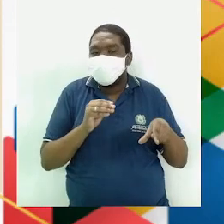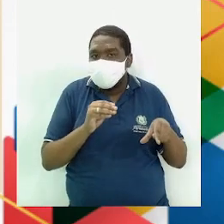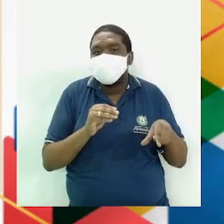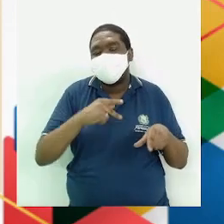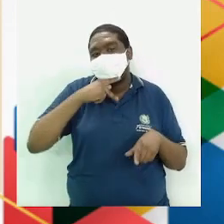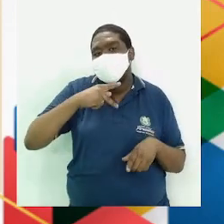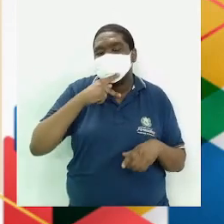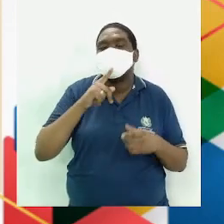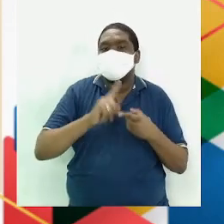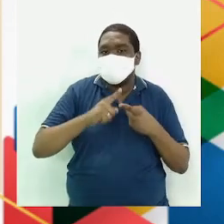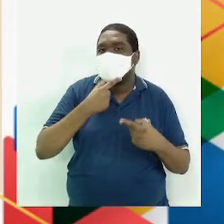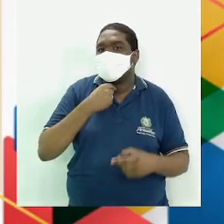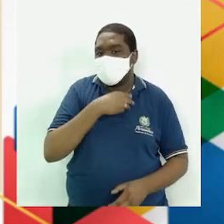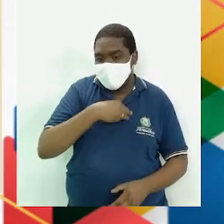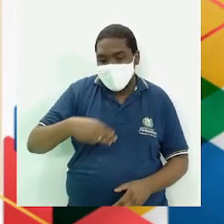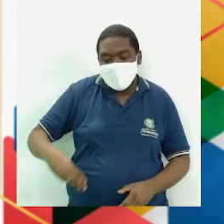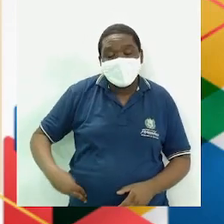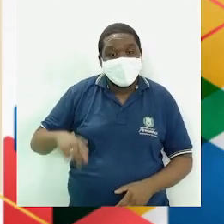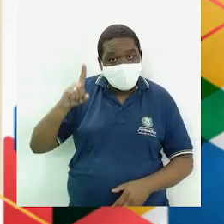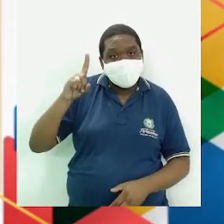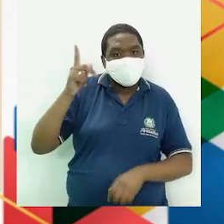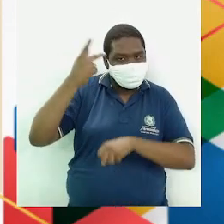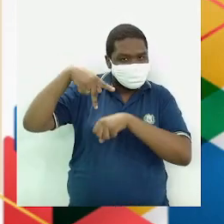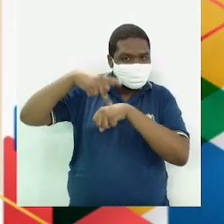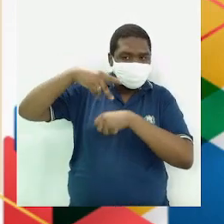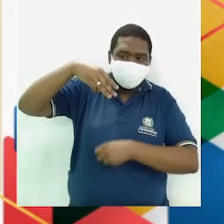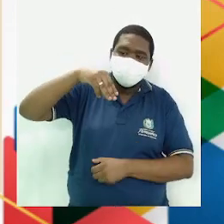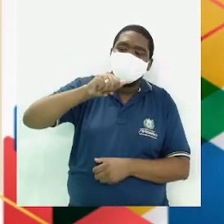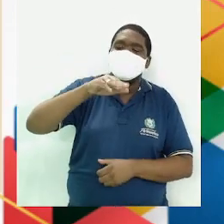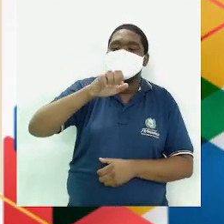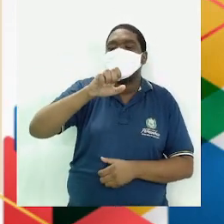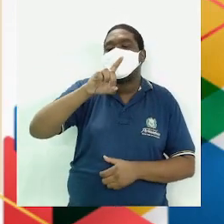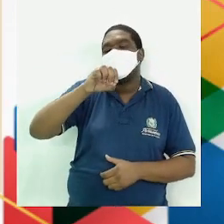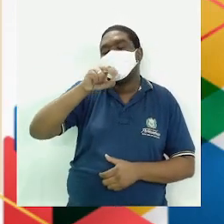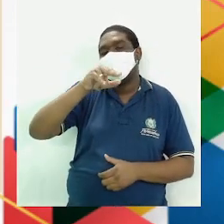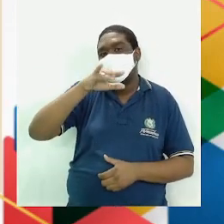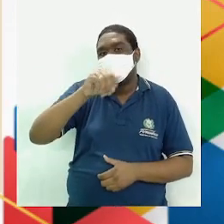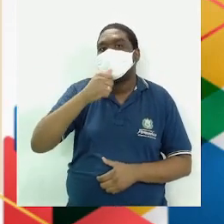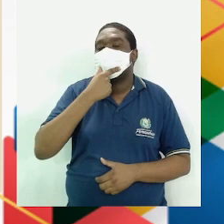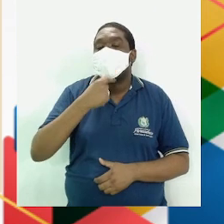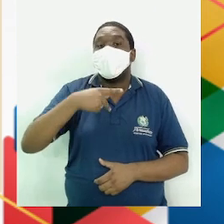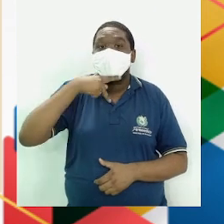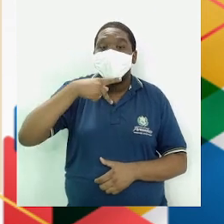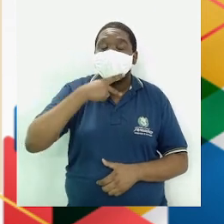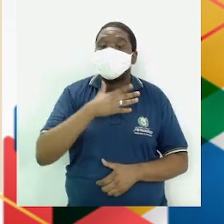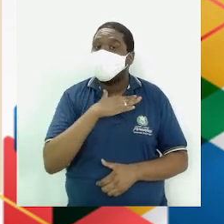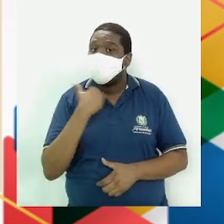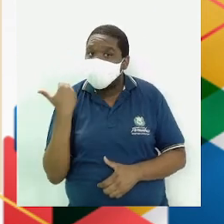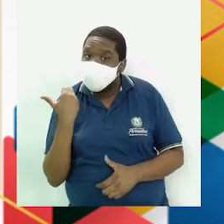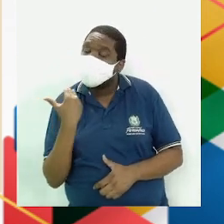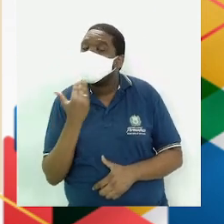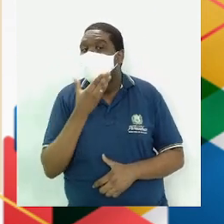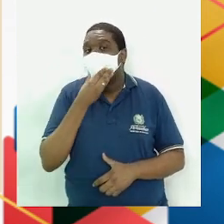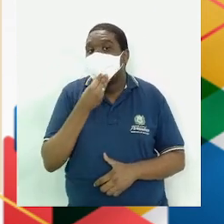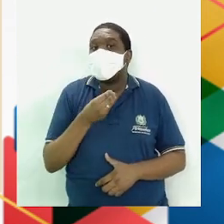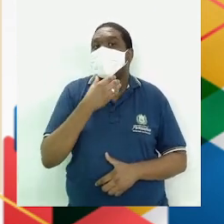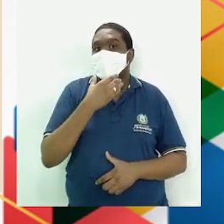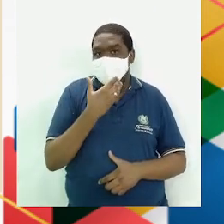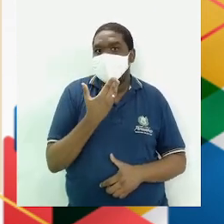de Alexandre Magno na Macedônia. Quando Platão morre, o nosso amigo Aristóteles, ele funda